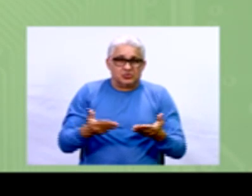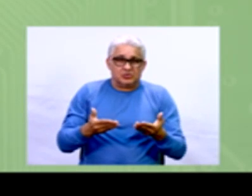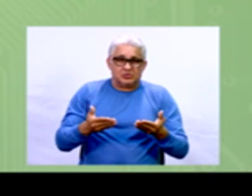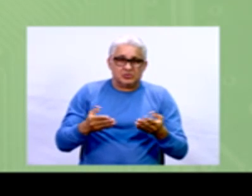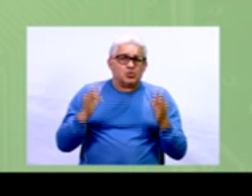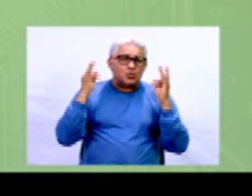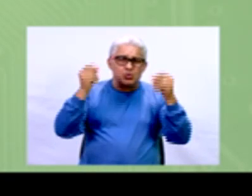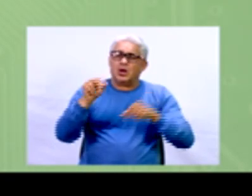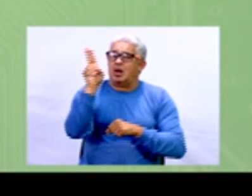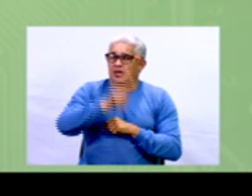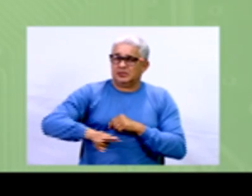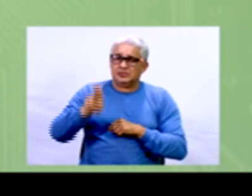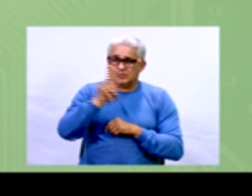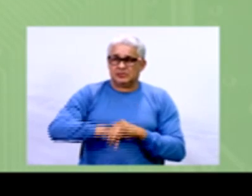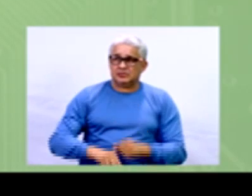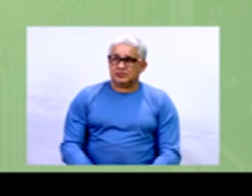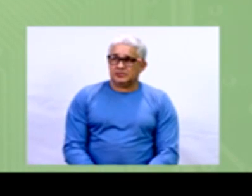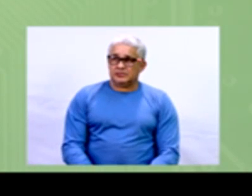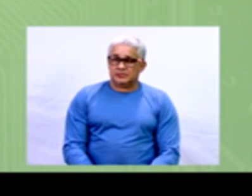de recurso.